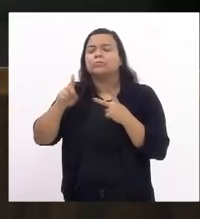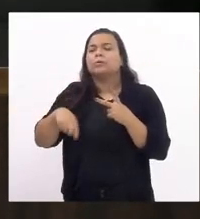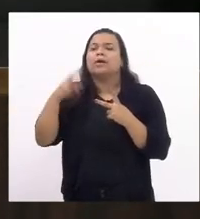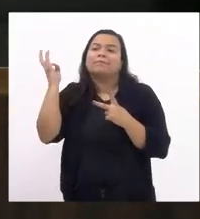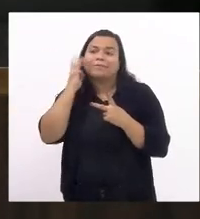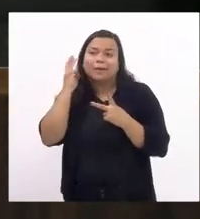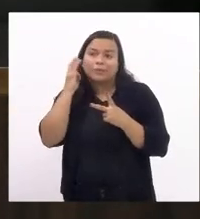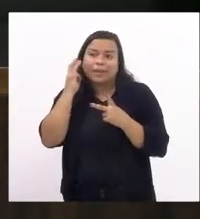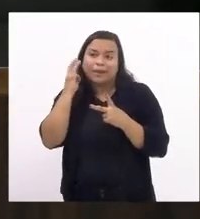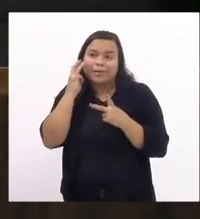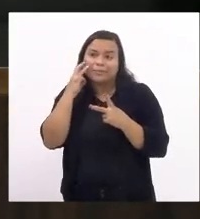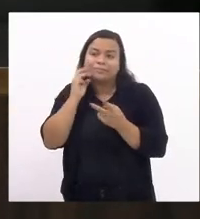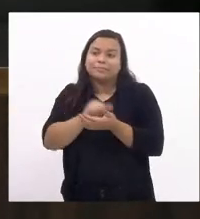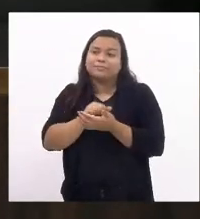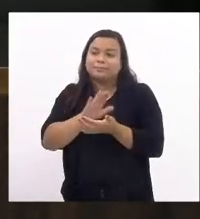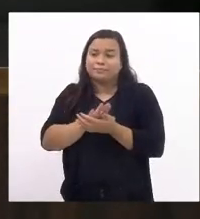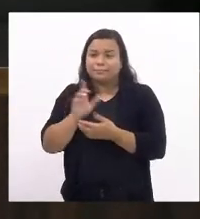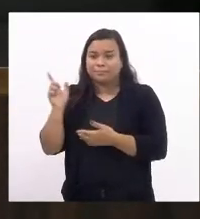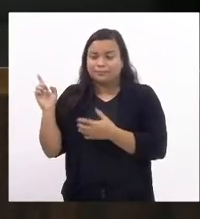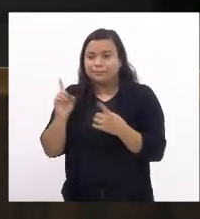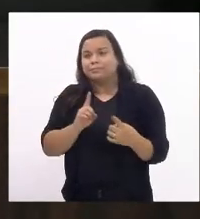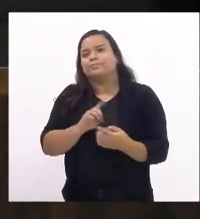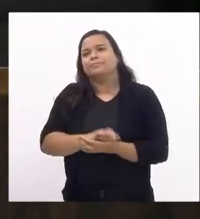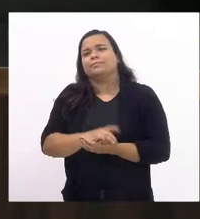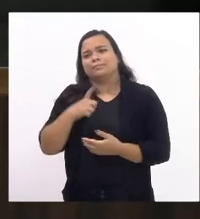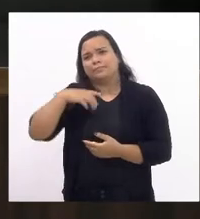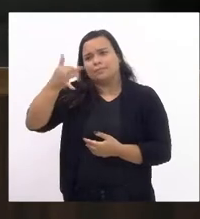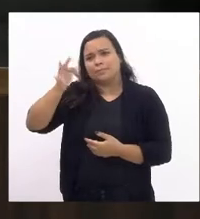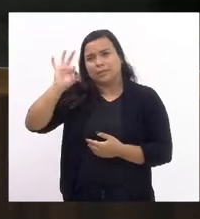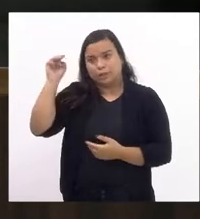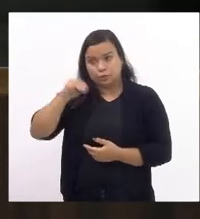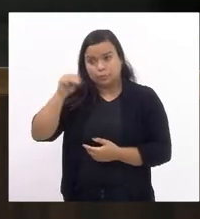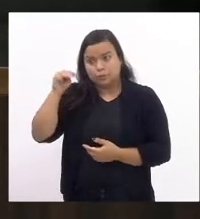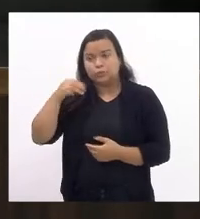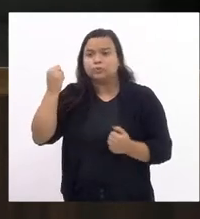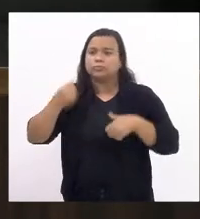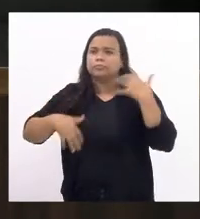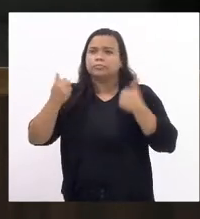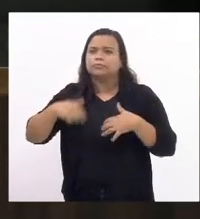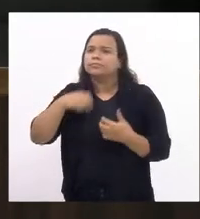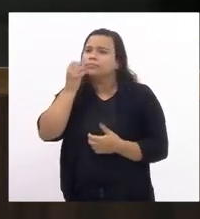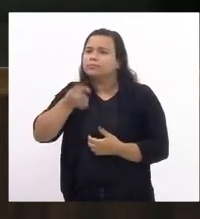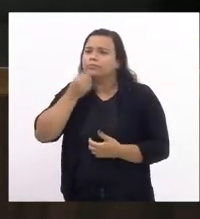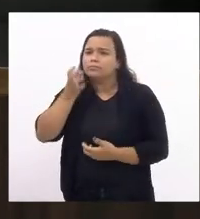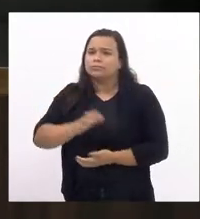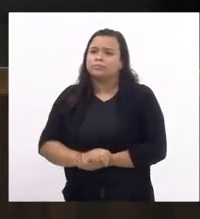Valdec Carneiro. Vossa Excelência tem 10 minutos para a sua manifestação.